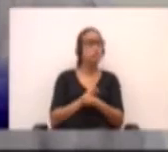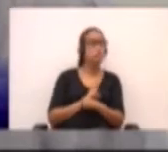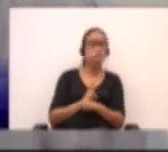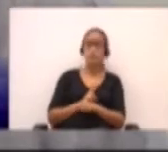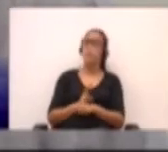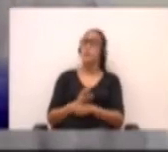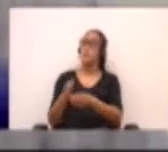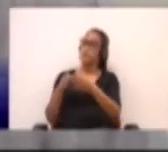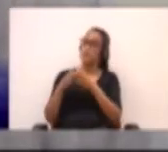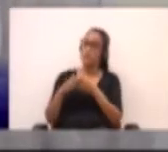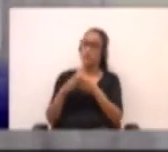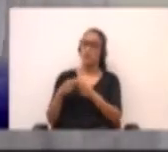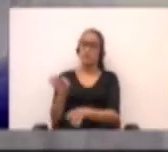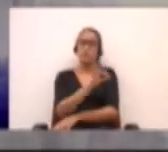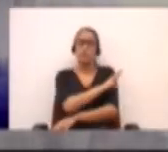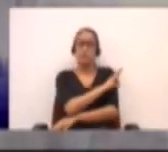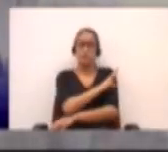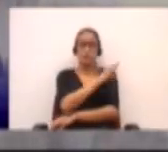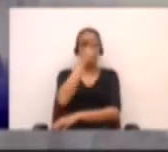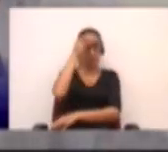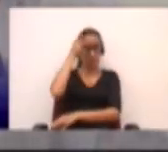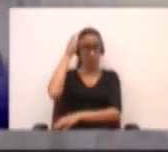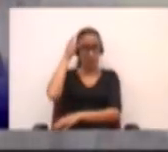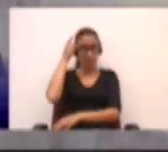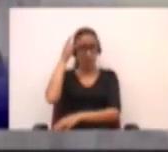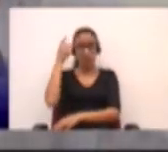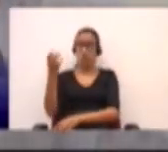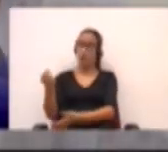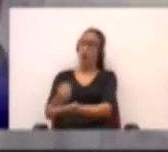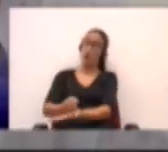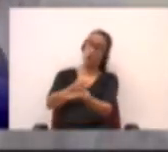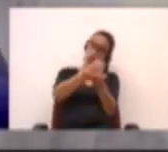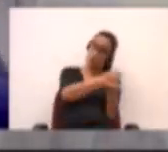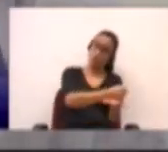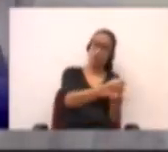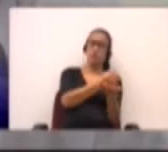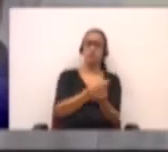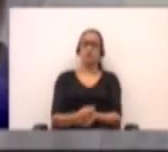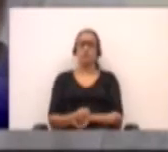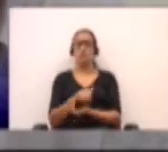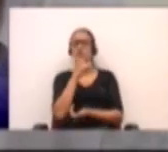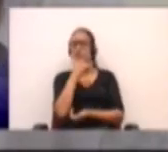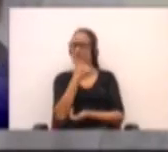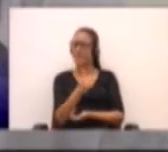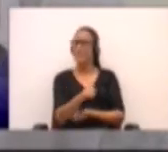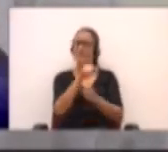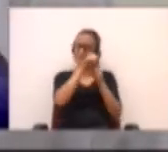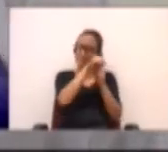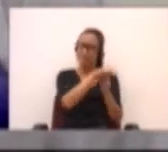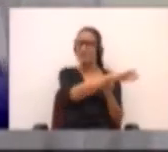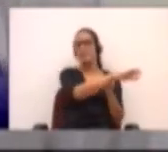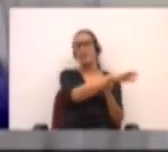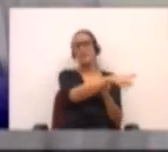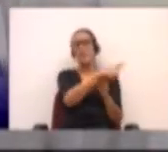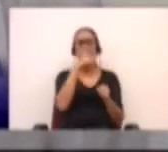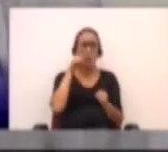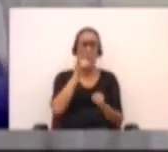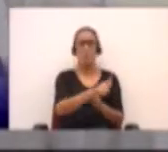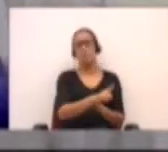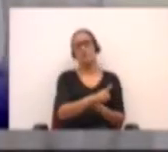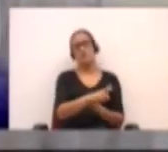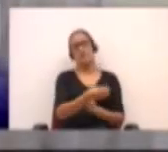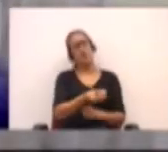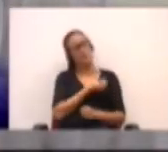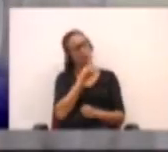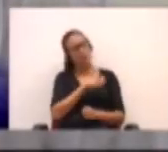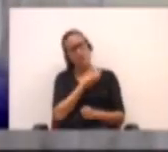o Executivo viabilize o mais rápido possível essa condição a essas famílias. Com certeza, eles